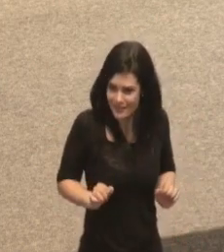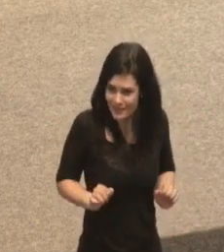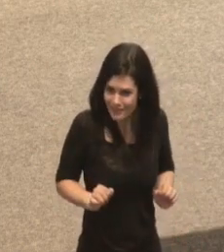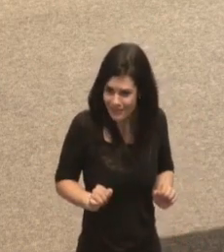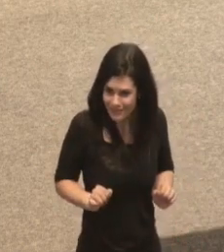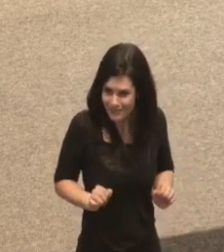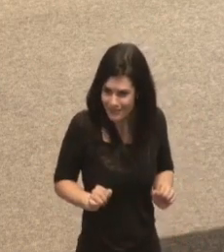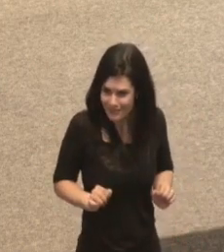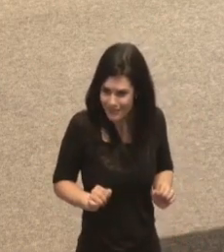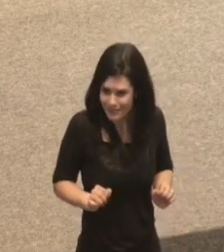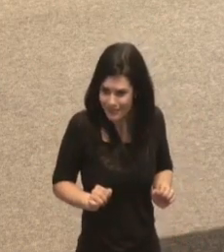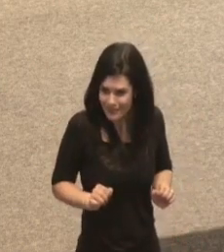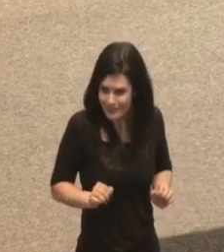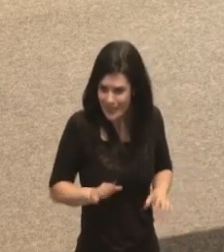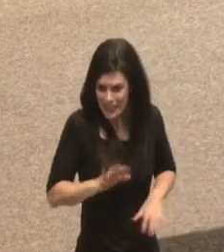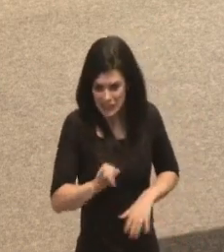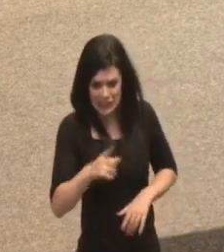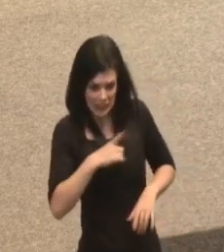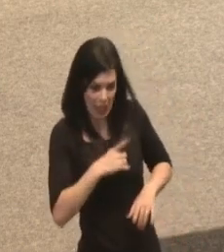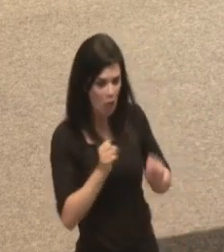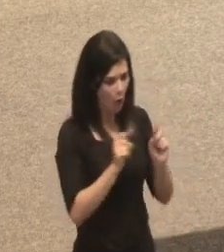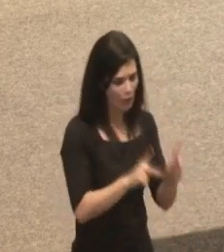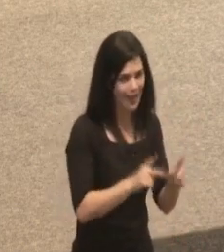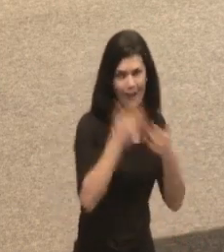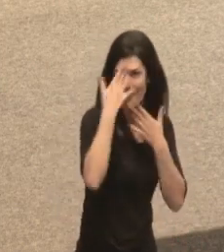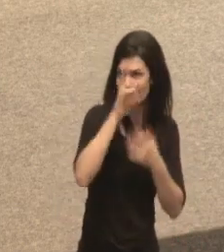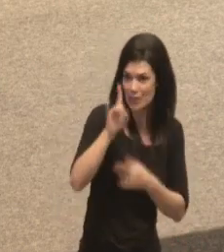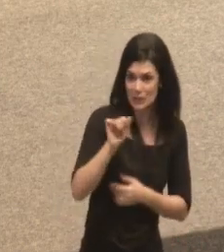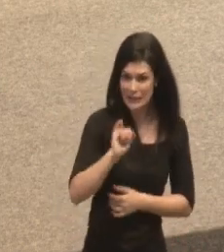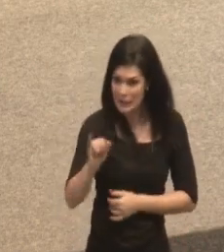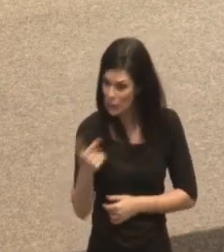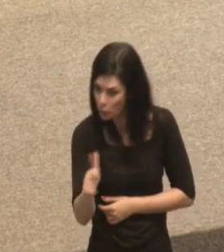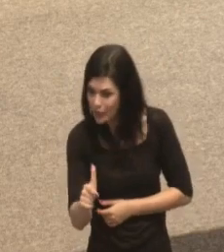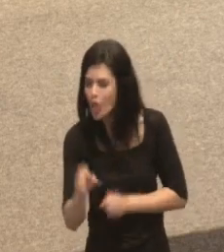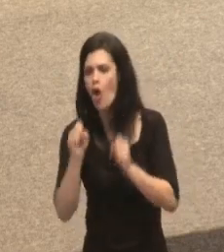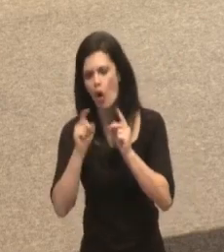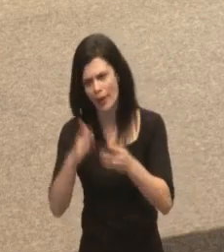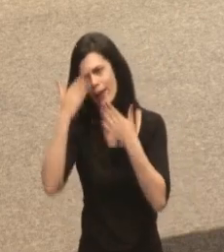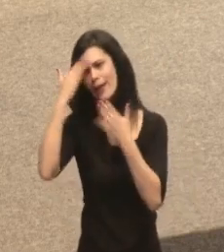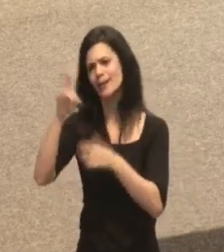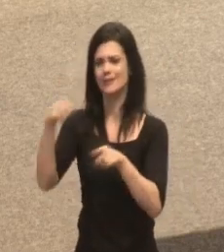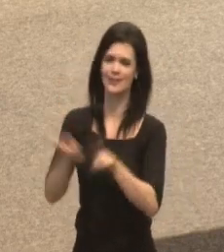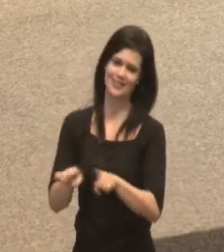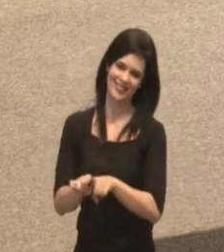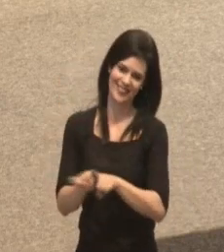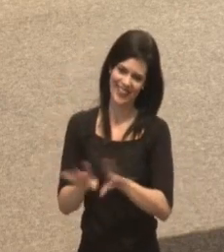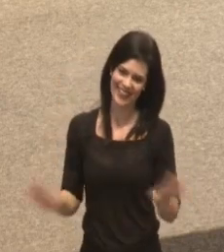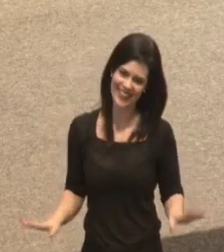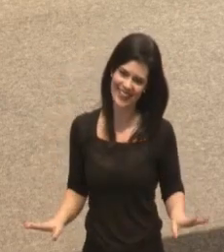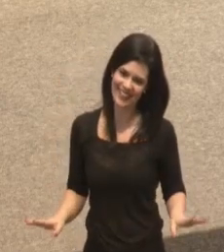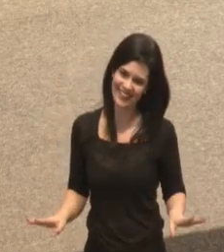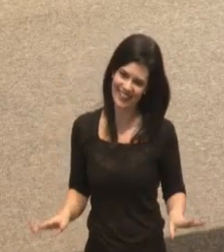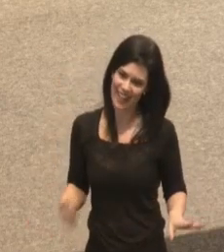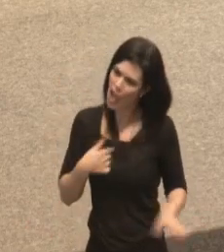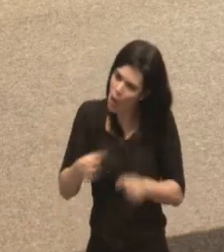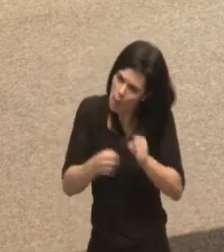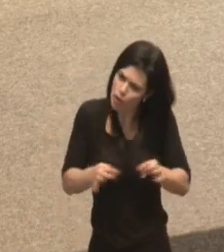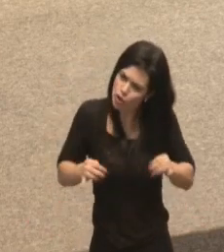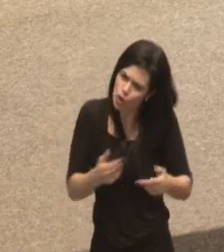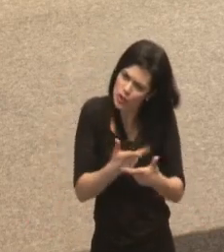que tenho. E ele conclui esse raciocínio em Filipenses 4,13, dizendo o seguinte: posso todas as coisas